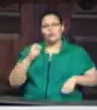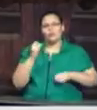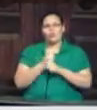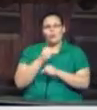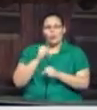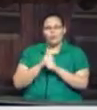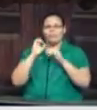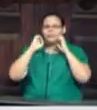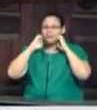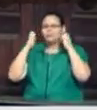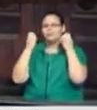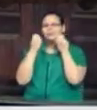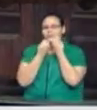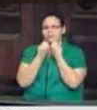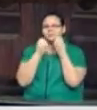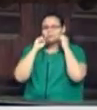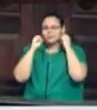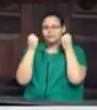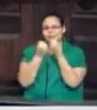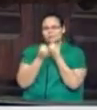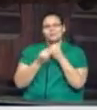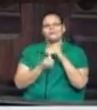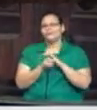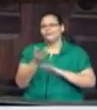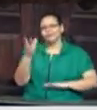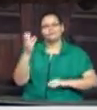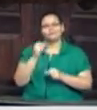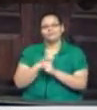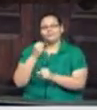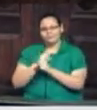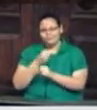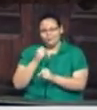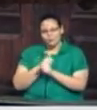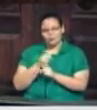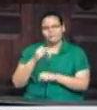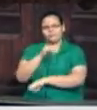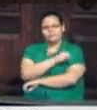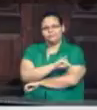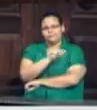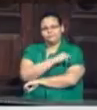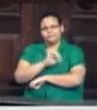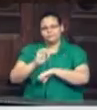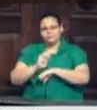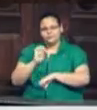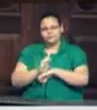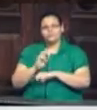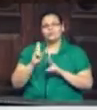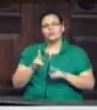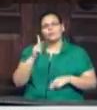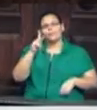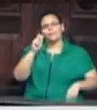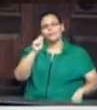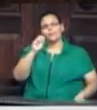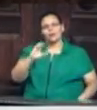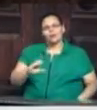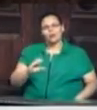a gente vê diversas obras realizadas no Estado do Rio de Janeiro, como o Parque das Favelas,